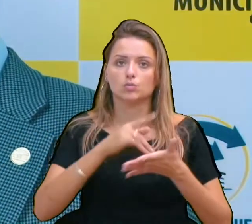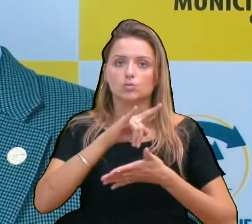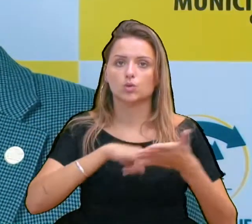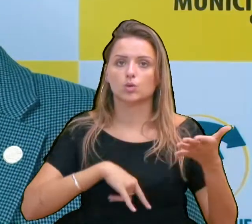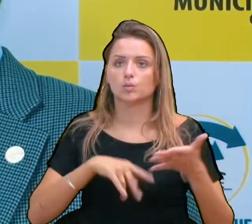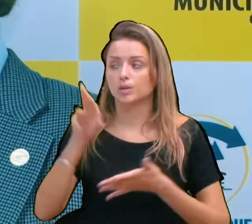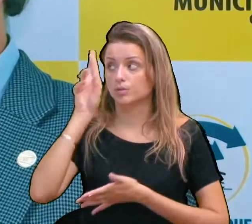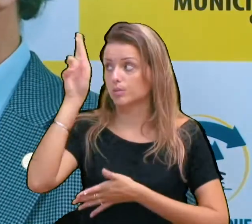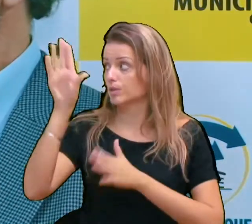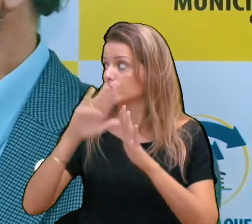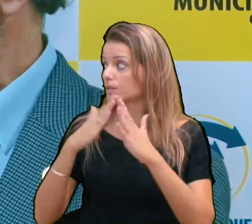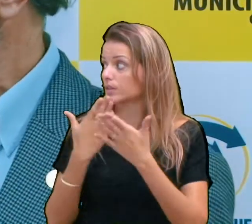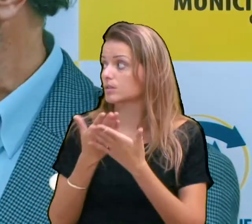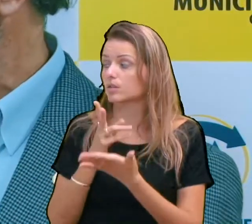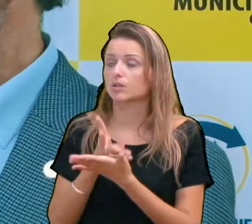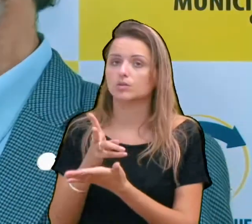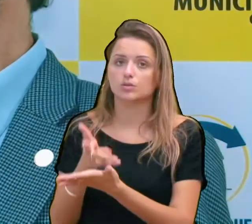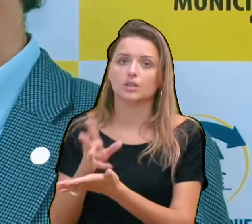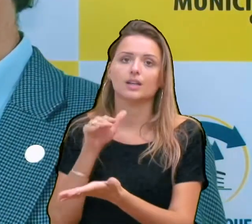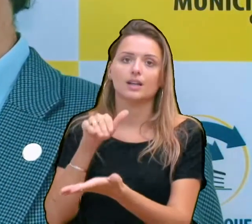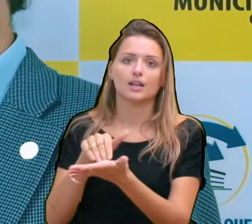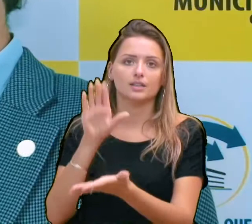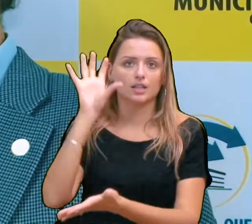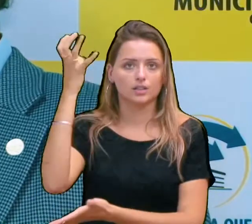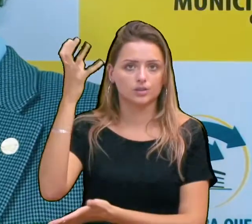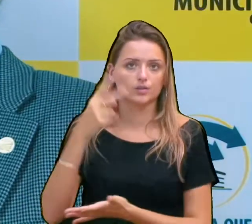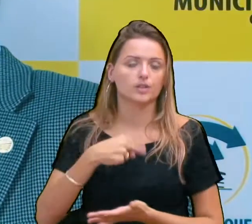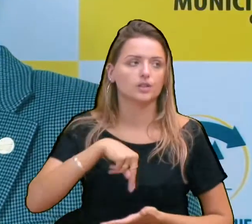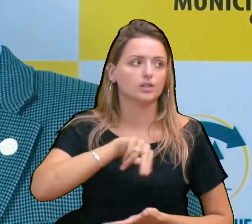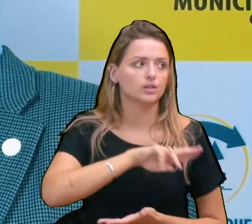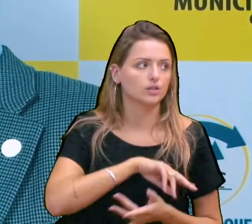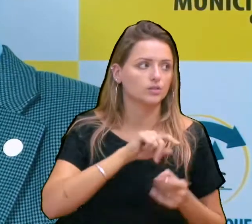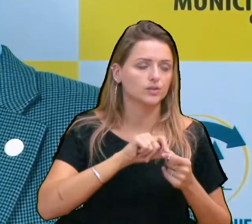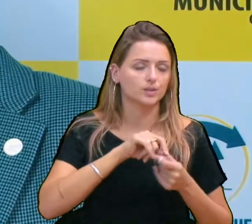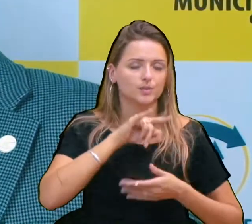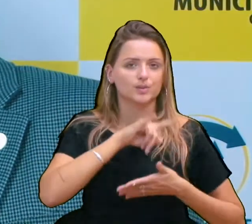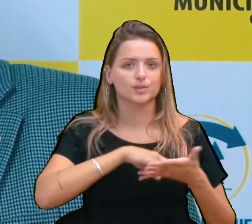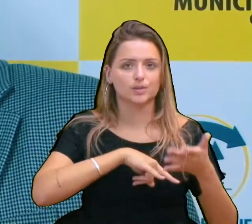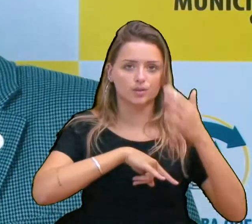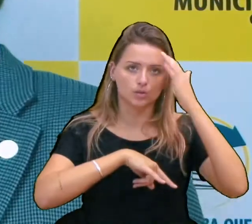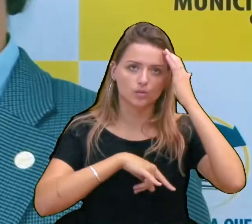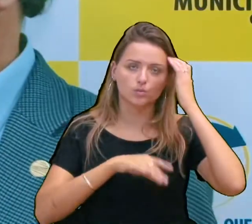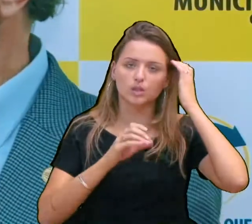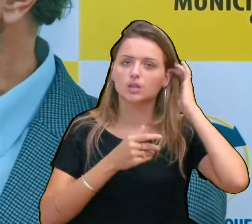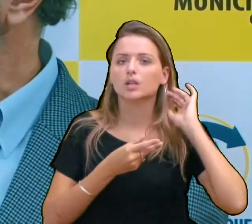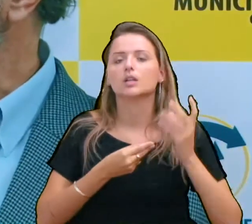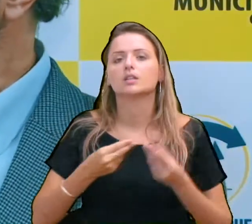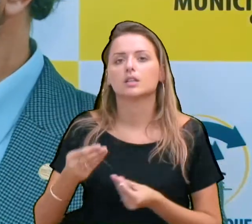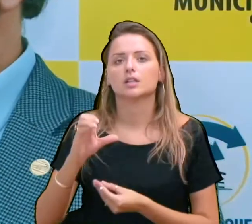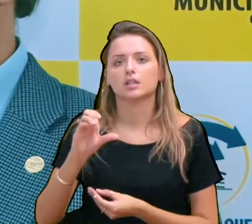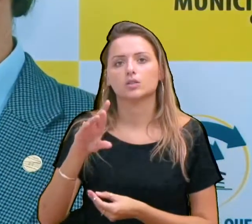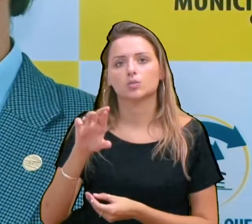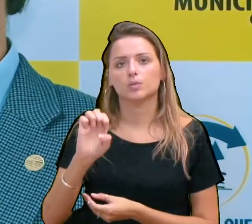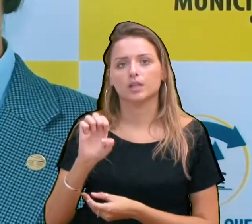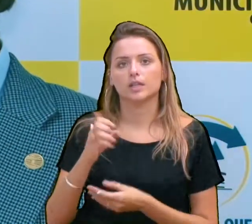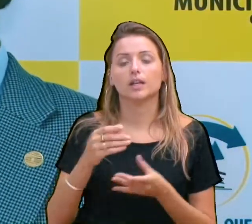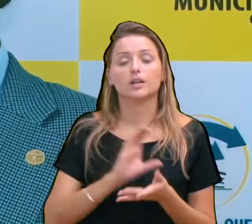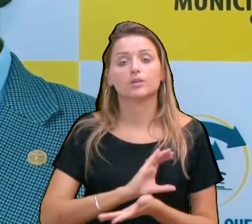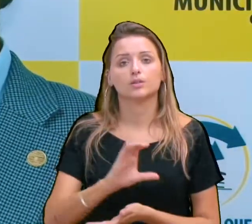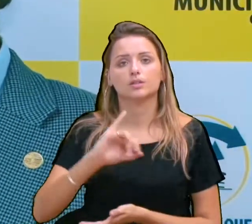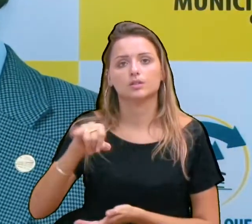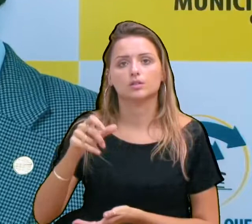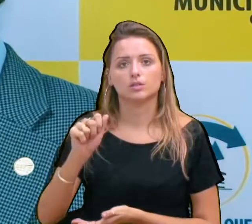diretora permaneça, até que se resolva. Nós entramos, já encaminhamos uma carta para a CRE, e a coordenadora Janice já